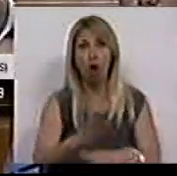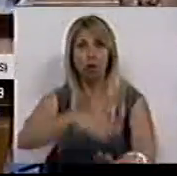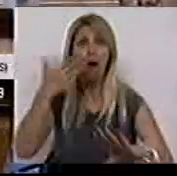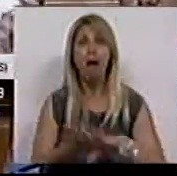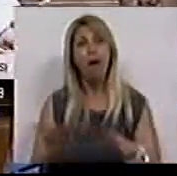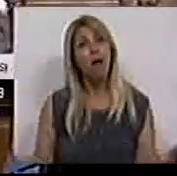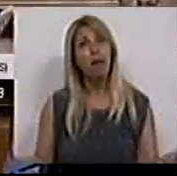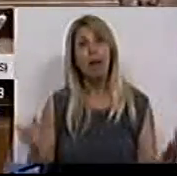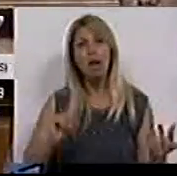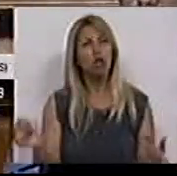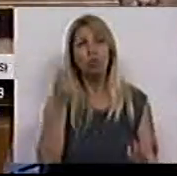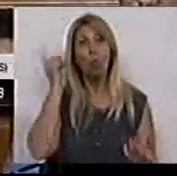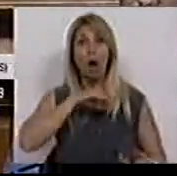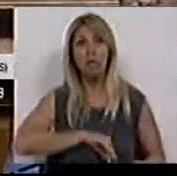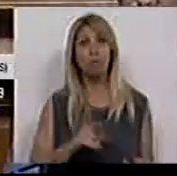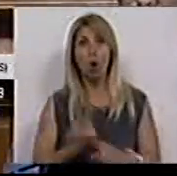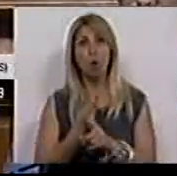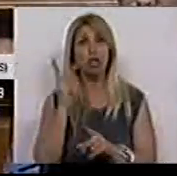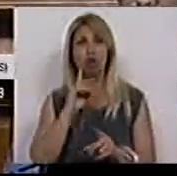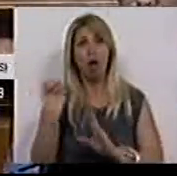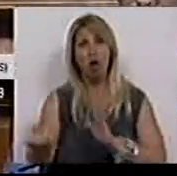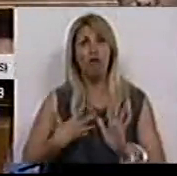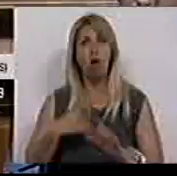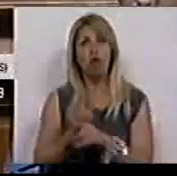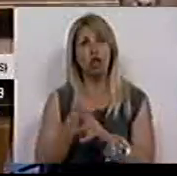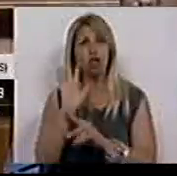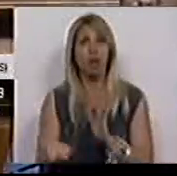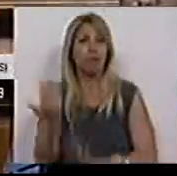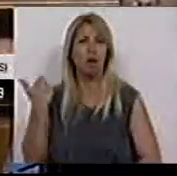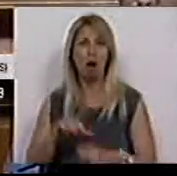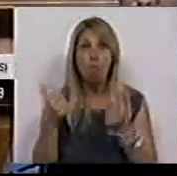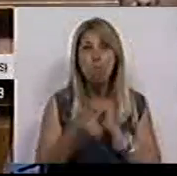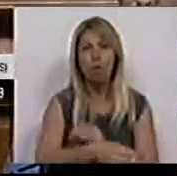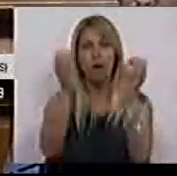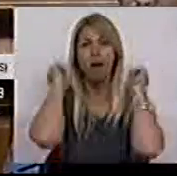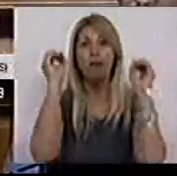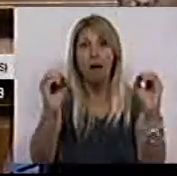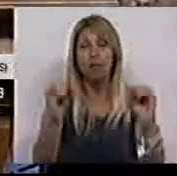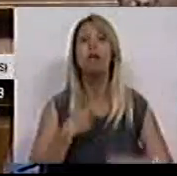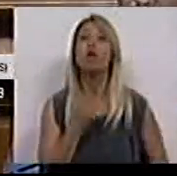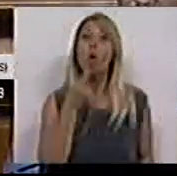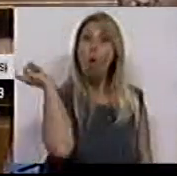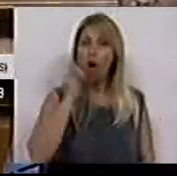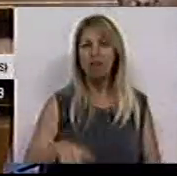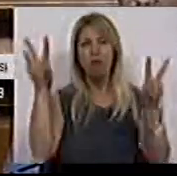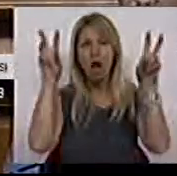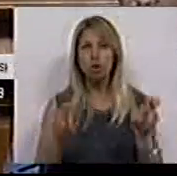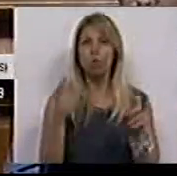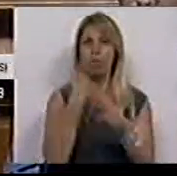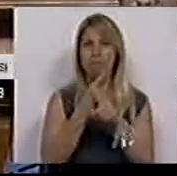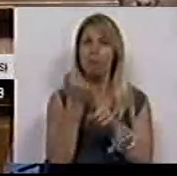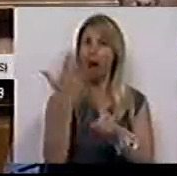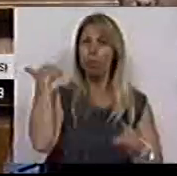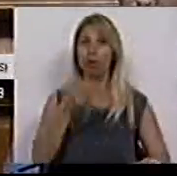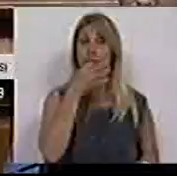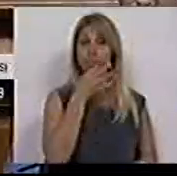vão receber aquilo que já lhes tiraram? Não muda nada. E eu retomo o assunto que debatíamos há pouco. O Banco de